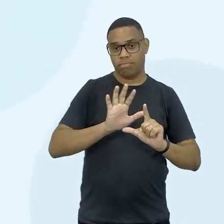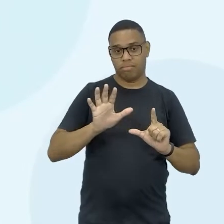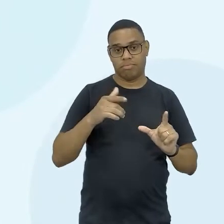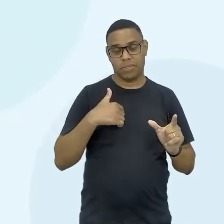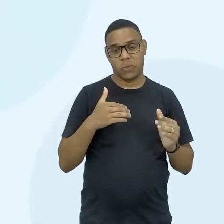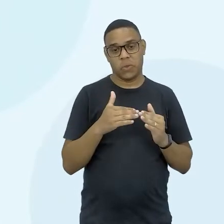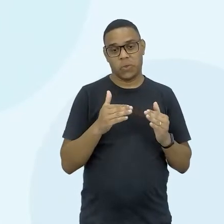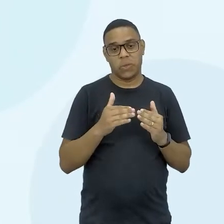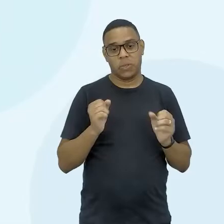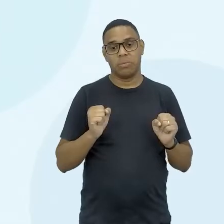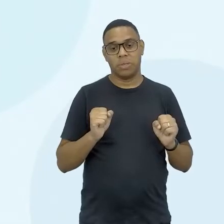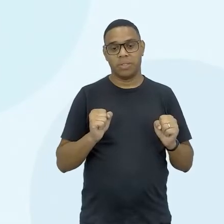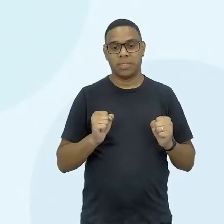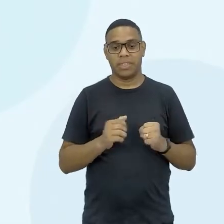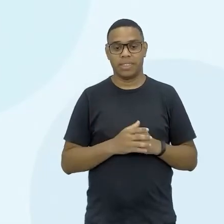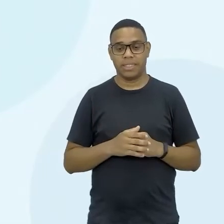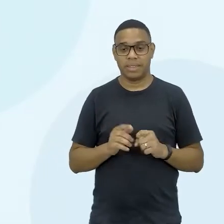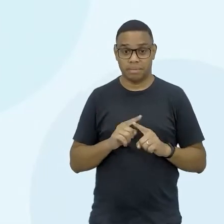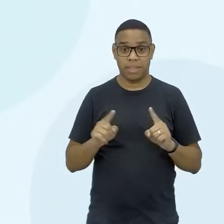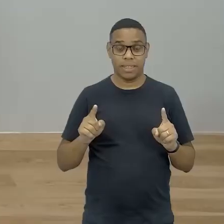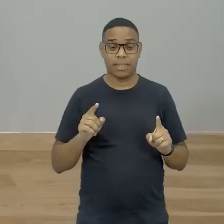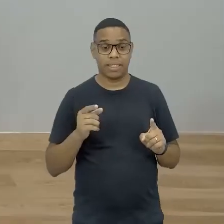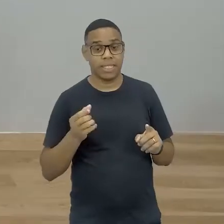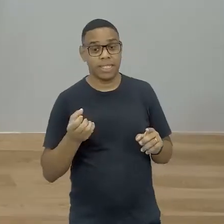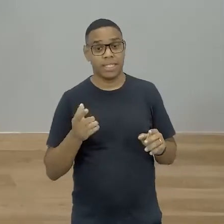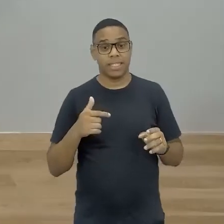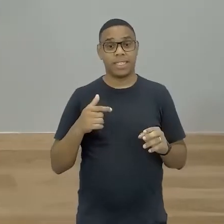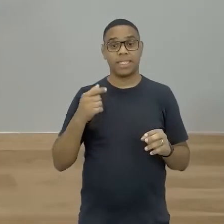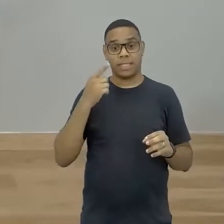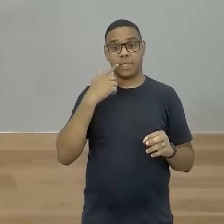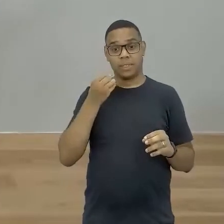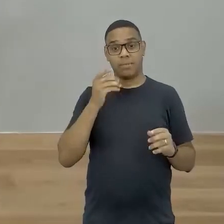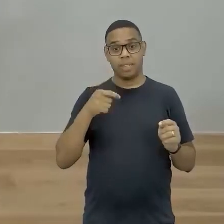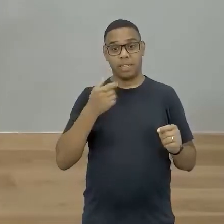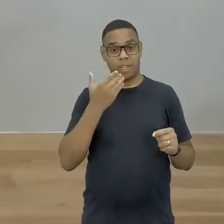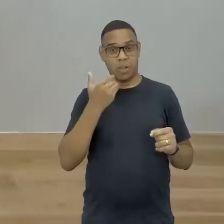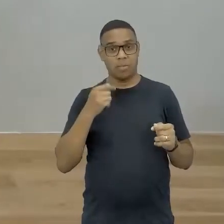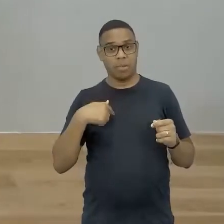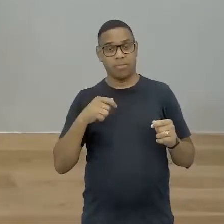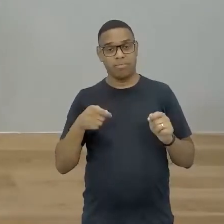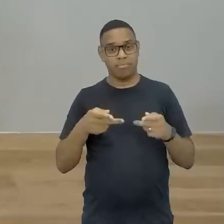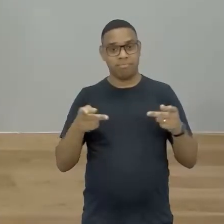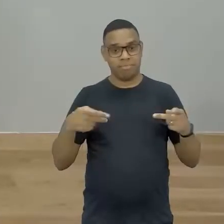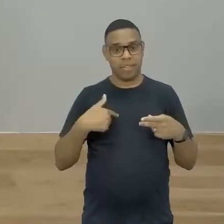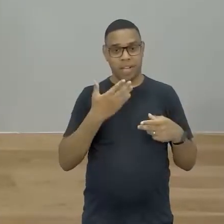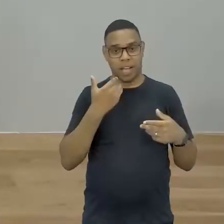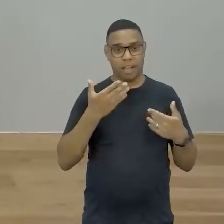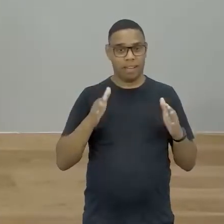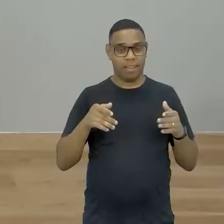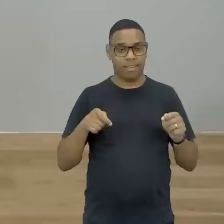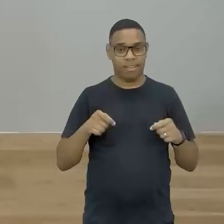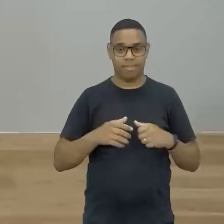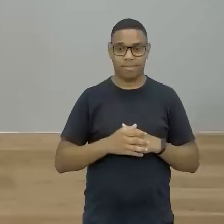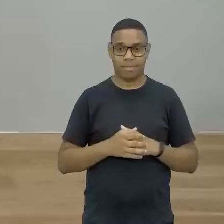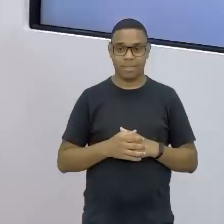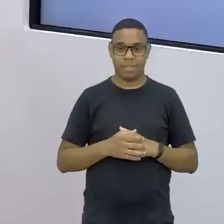mas apesar que, né, duas pizzas, mesmo dá dia. pra comer sim, quem nunca? Boa. Bora lá para a nossa